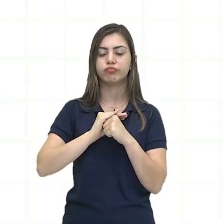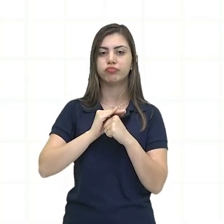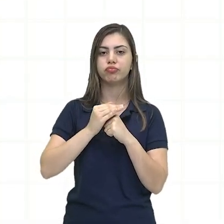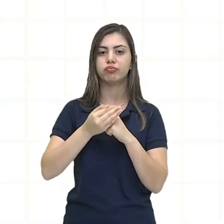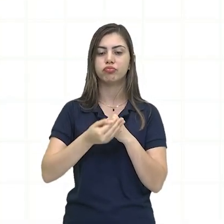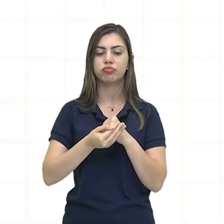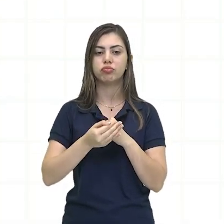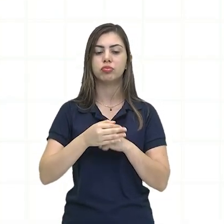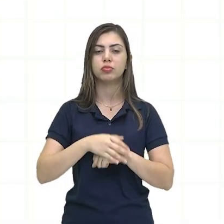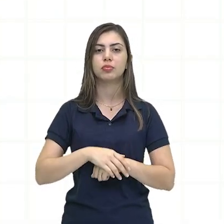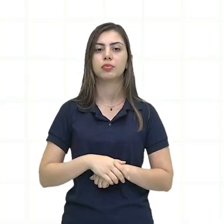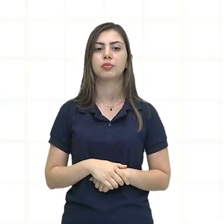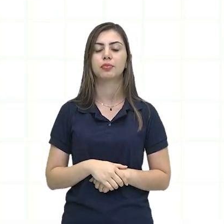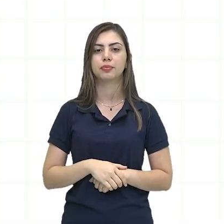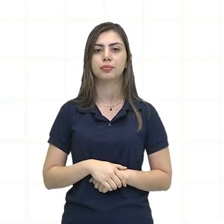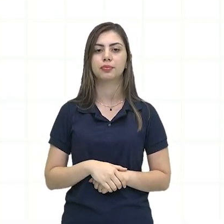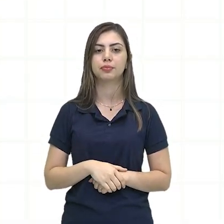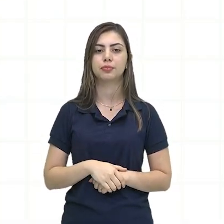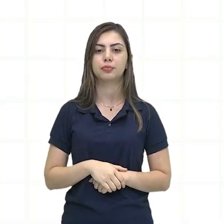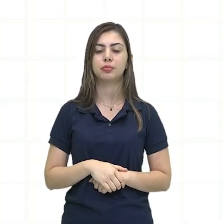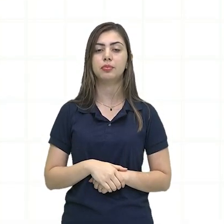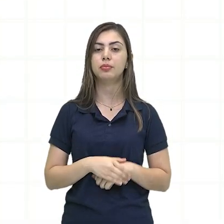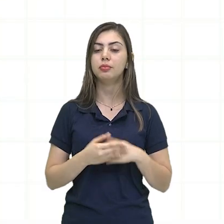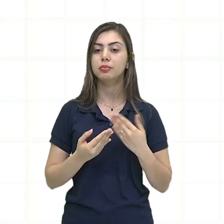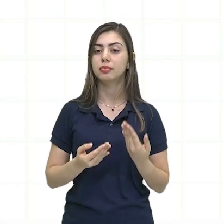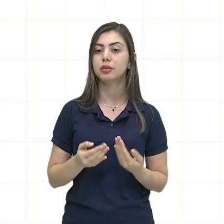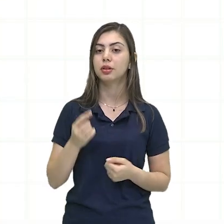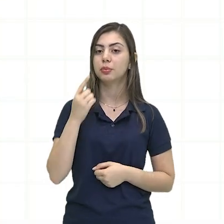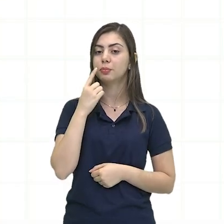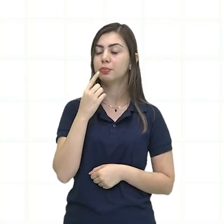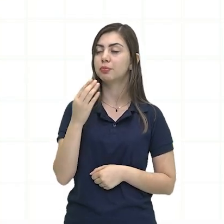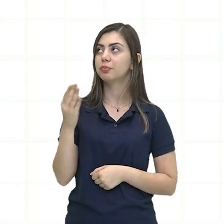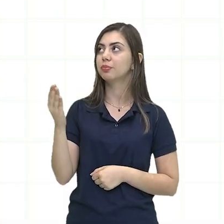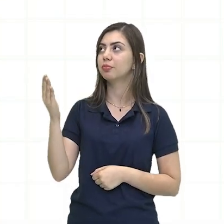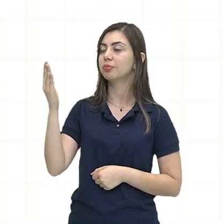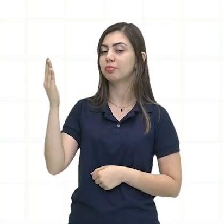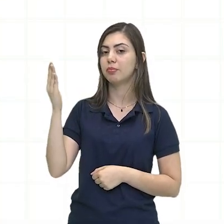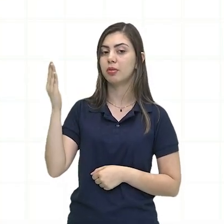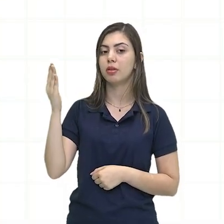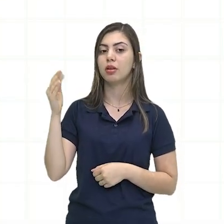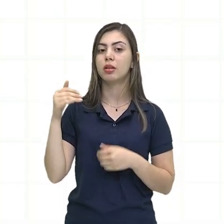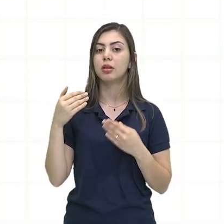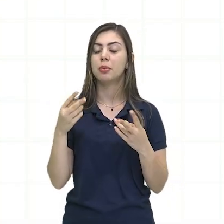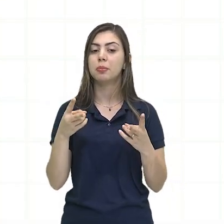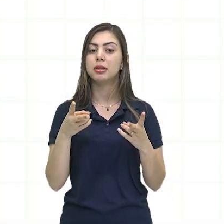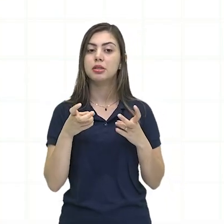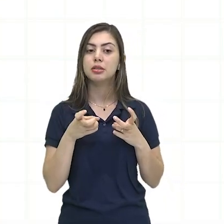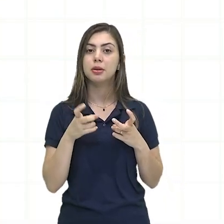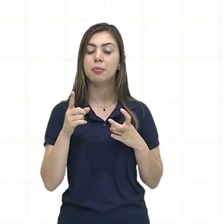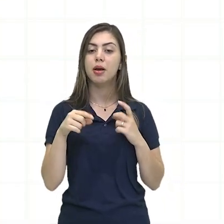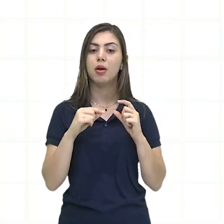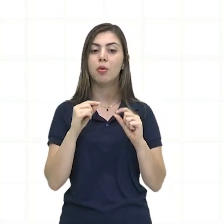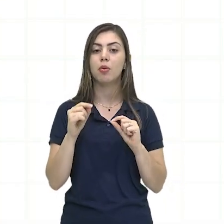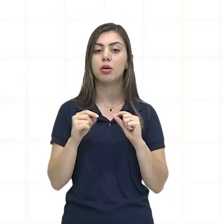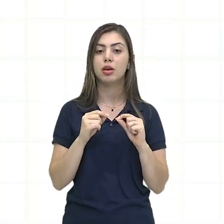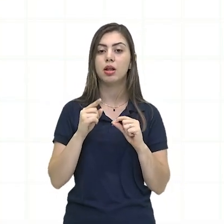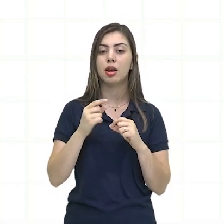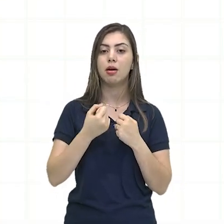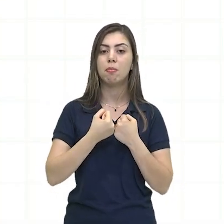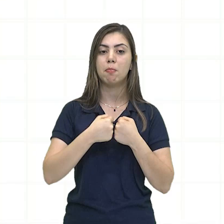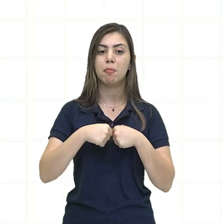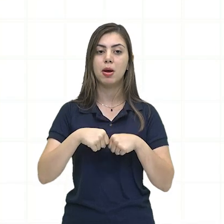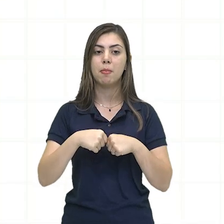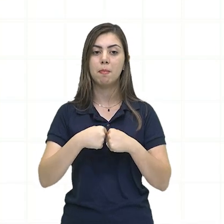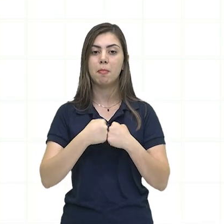observar aqui que a artrose, ela é o desgaste da